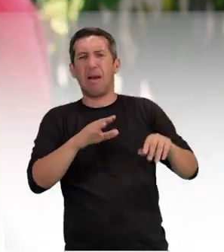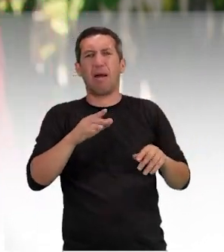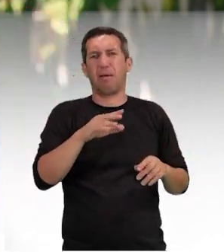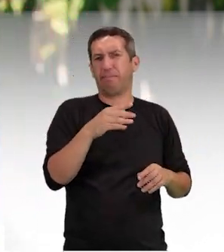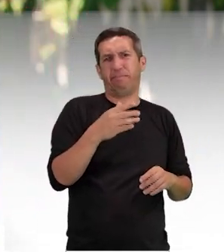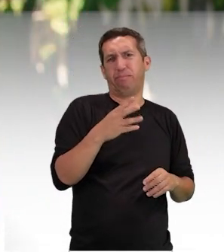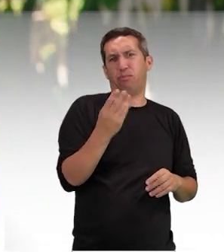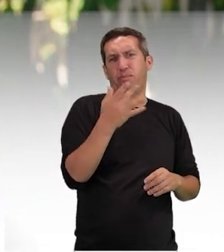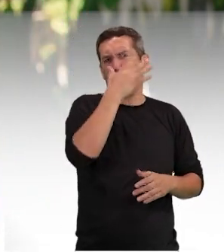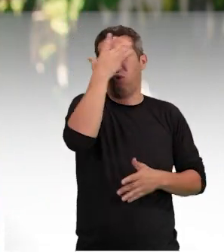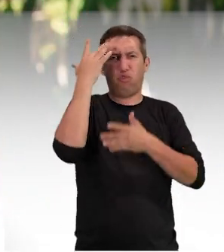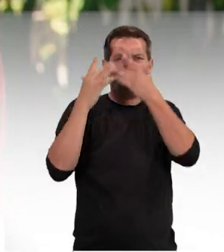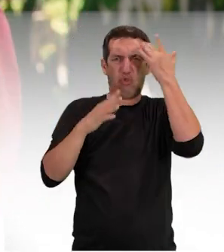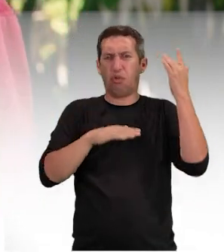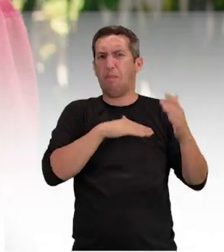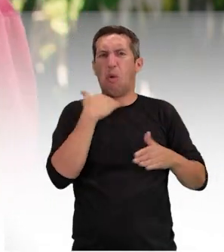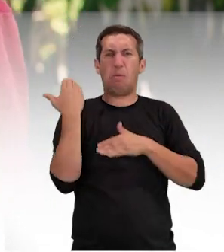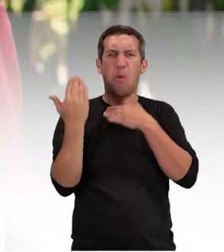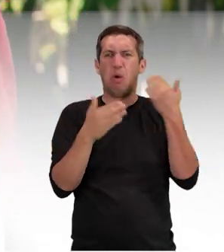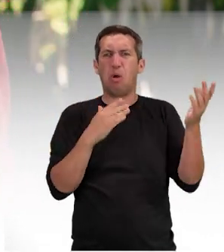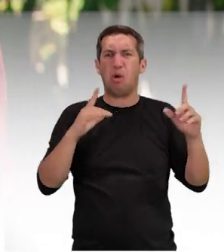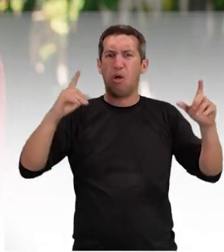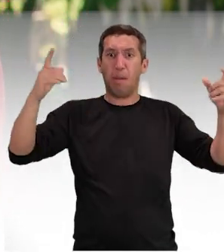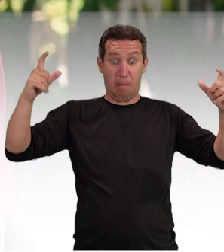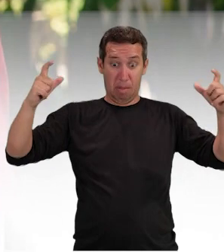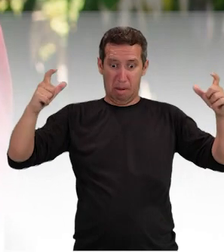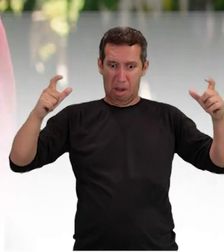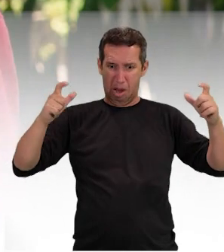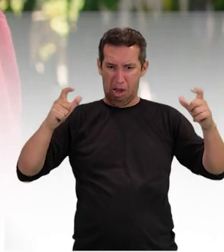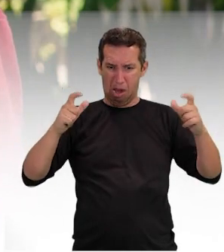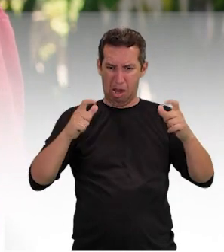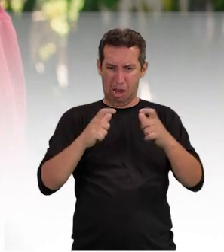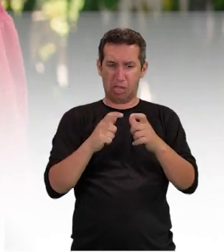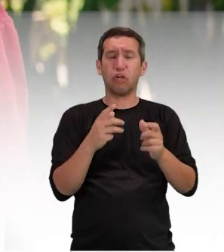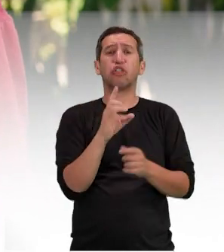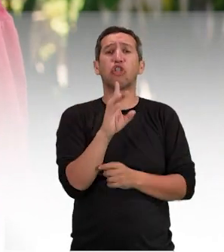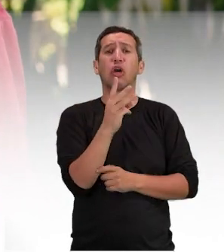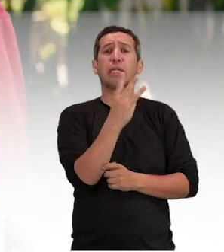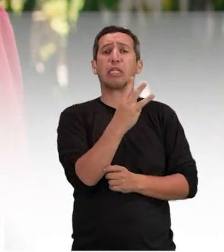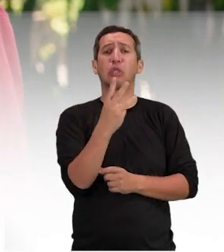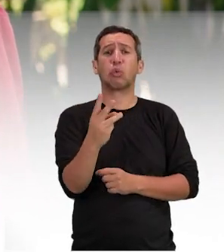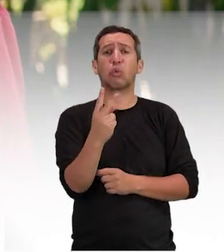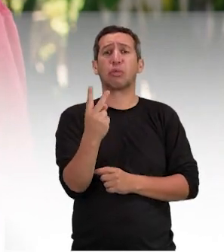em 10 anos a 332 pessoas, não é?